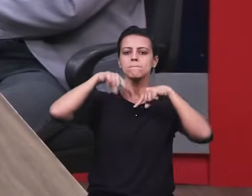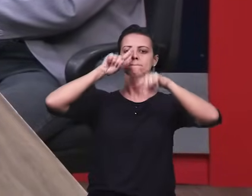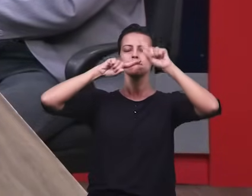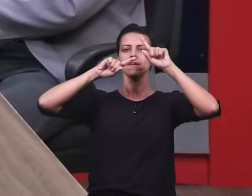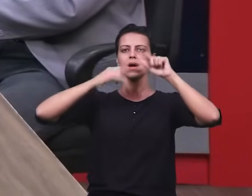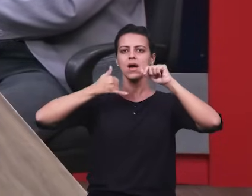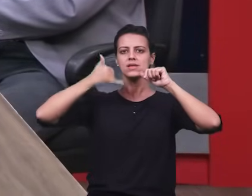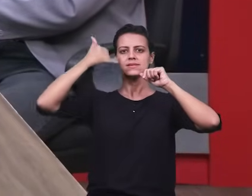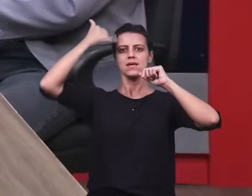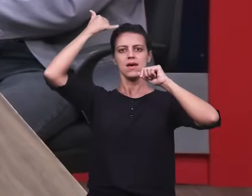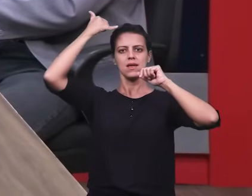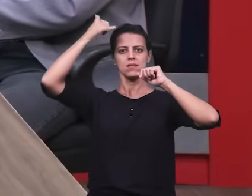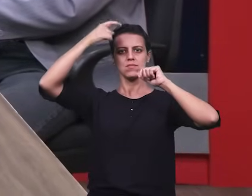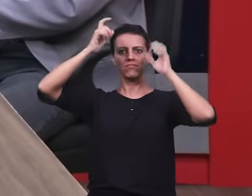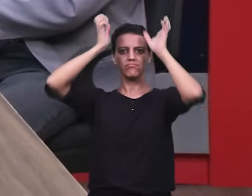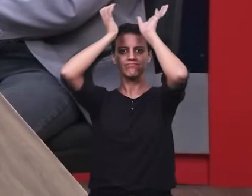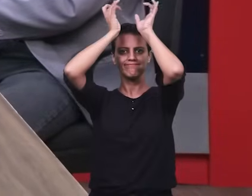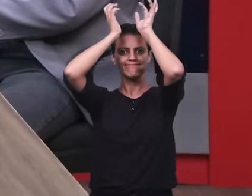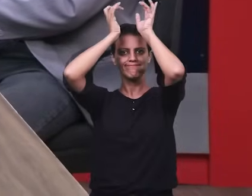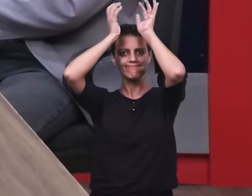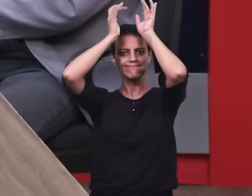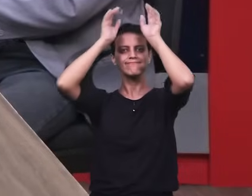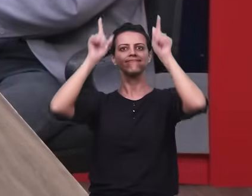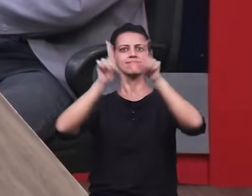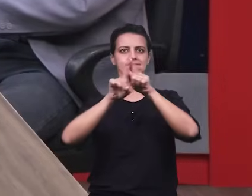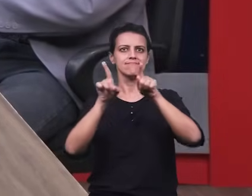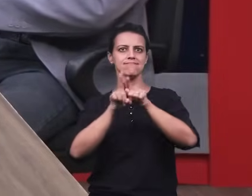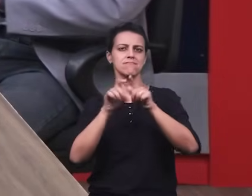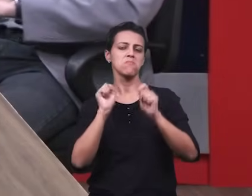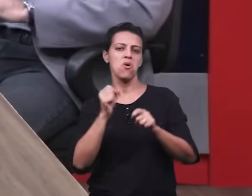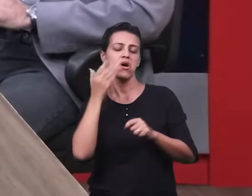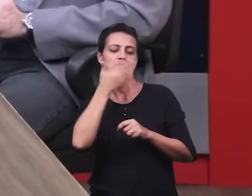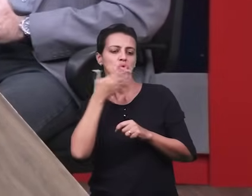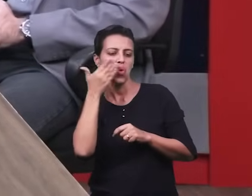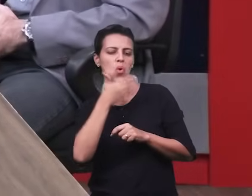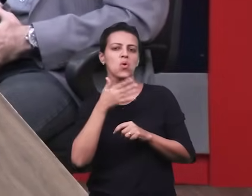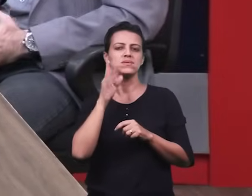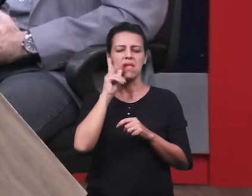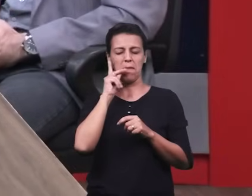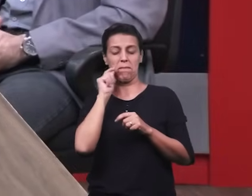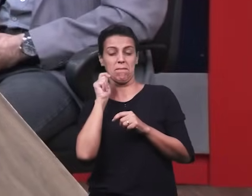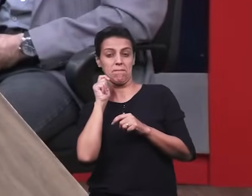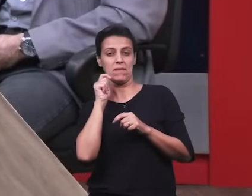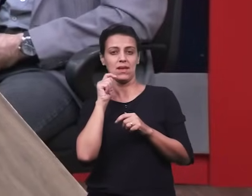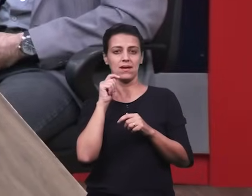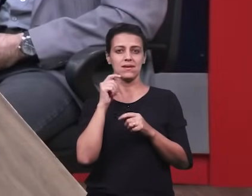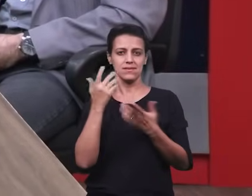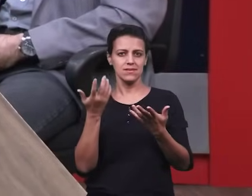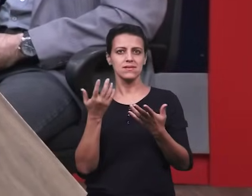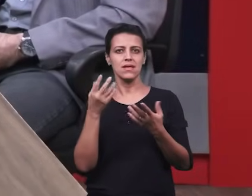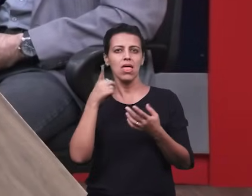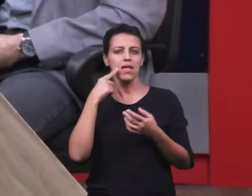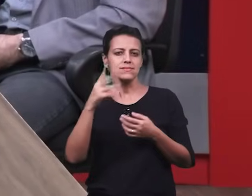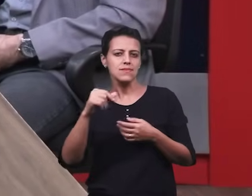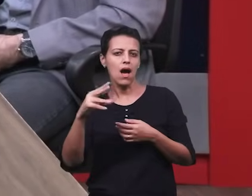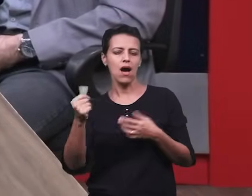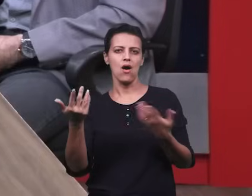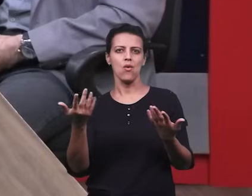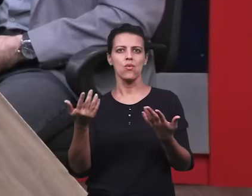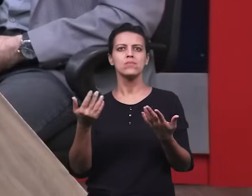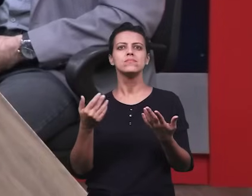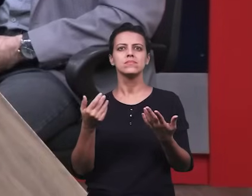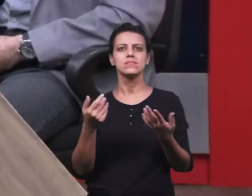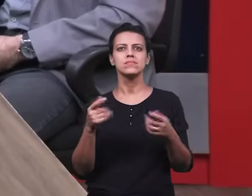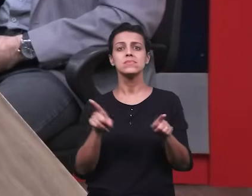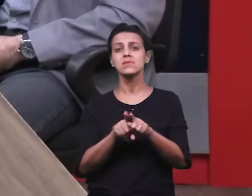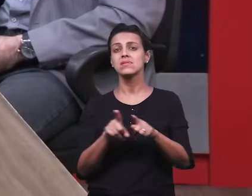entenderam na leitura do paladar. Pode ser ácido, pode ser doce, pode ser salgado, até o cérebro, também em